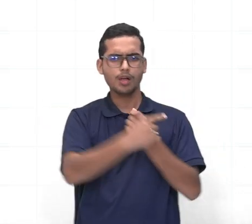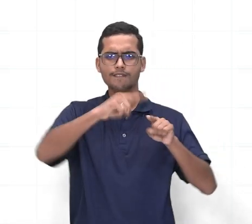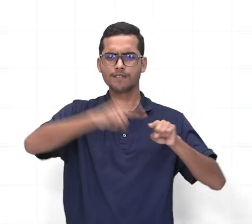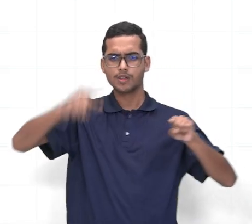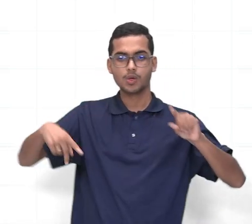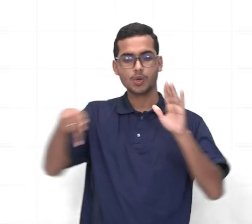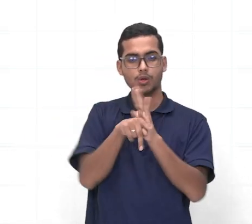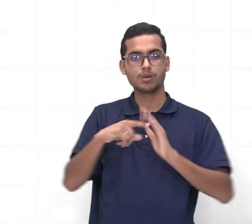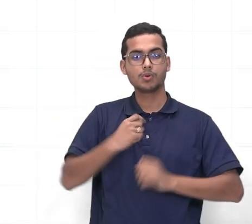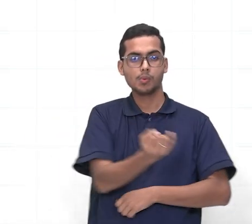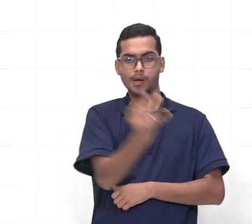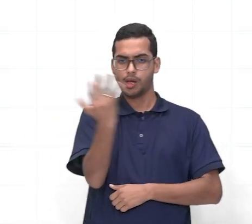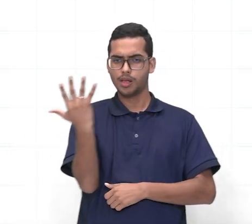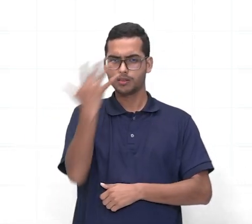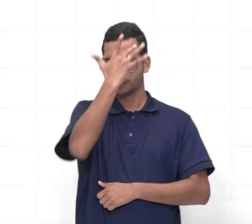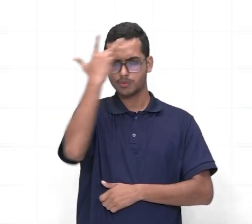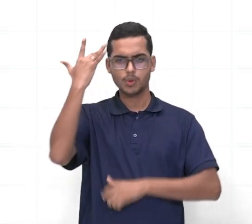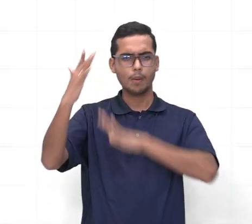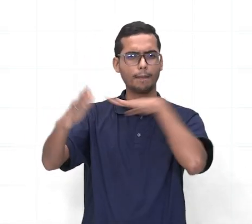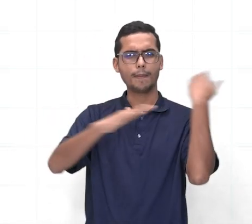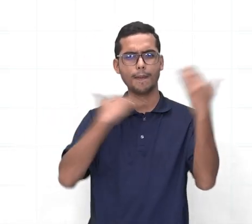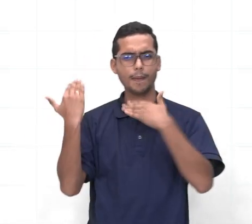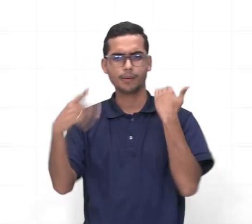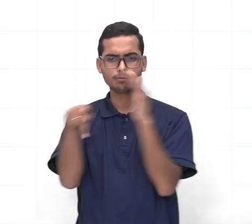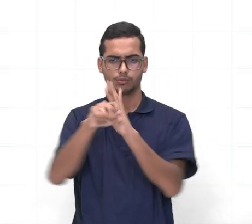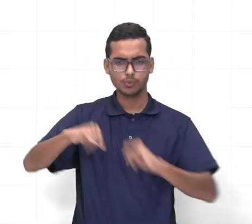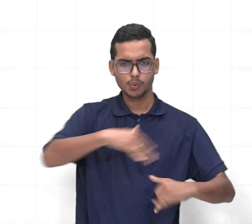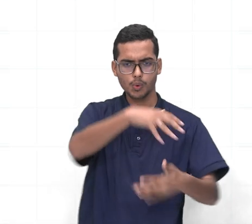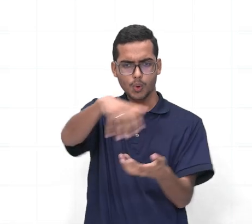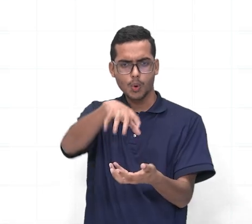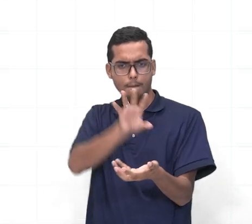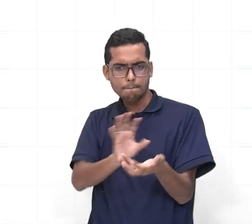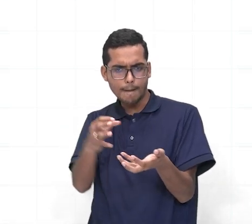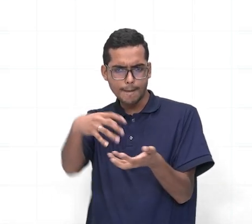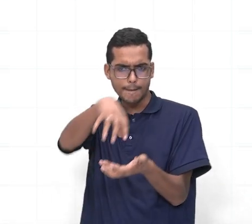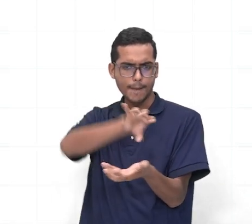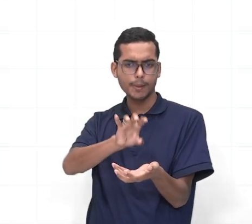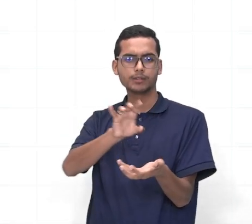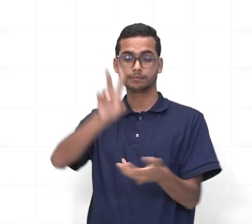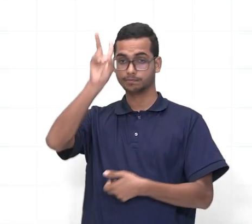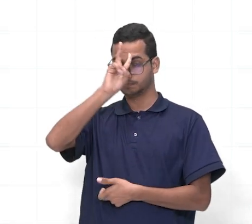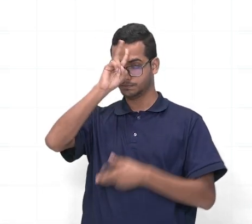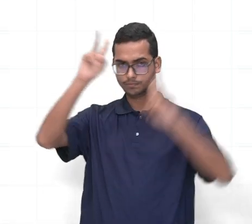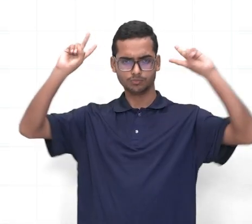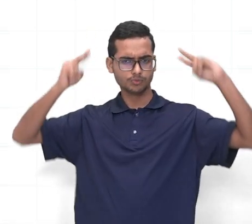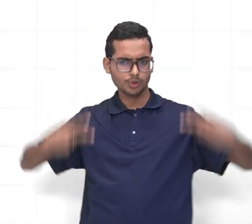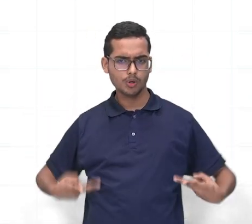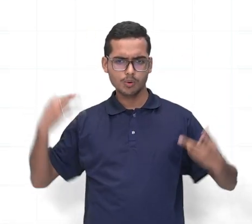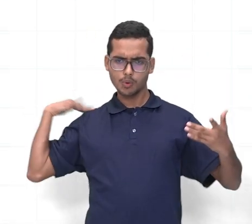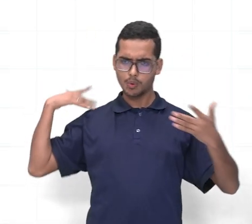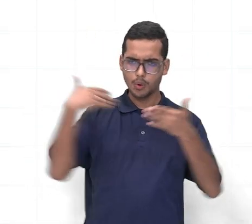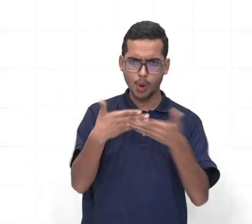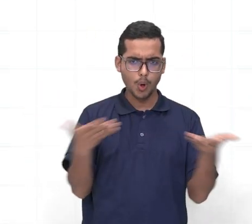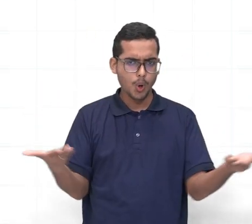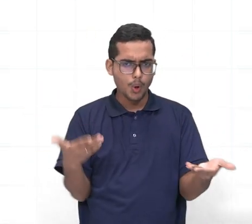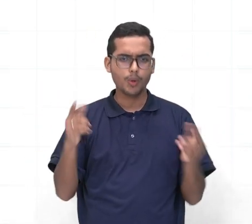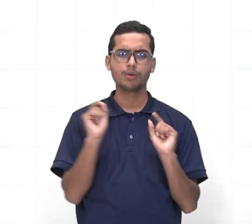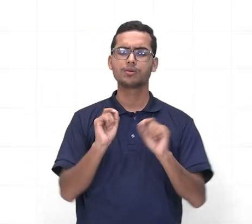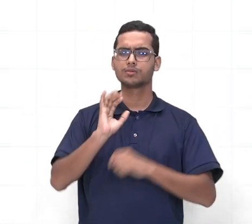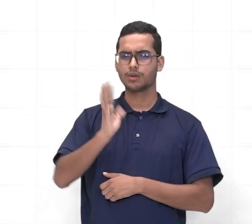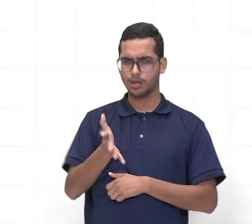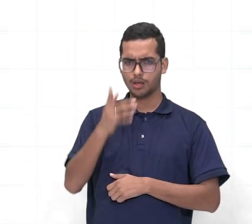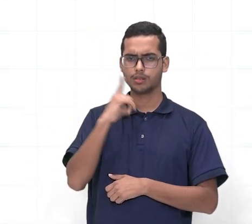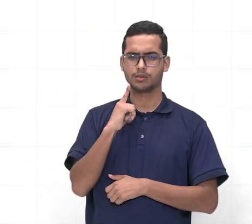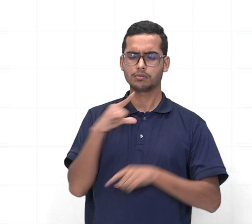cada continente. Lembrando que a humanidade até hoje já passou por